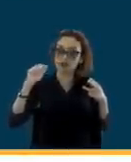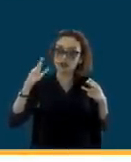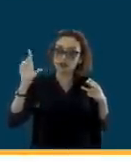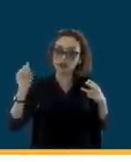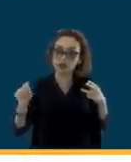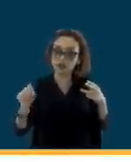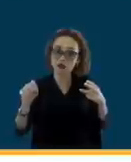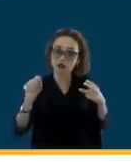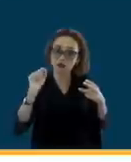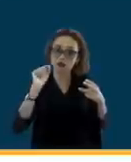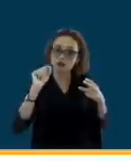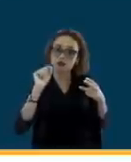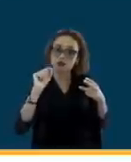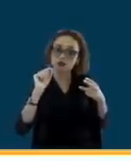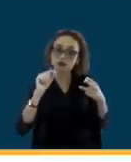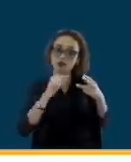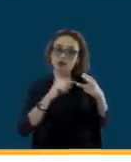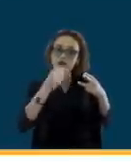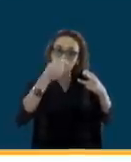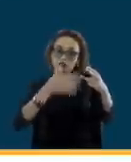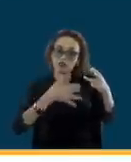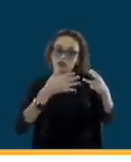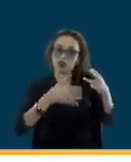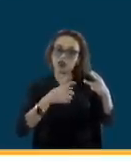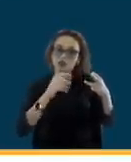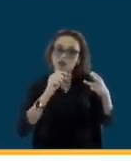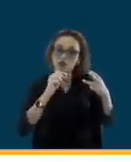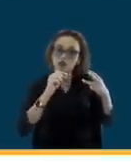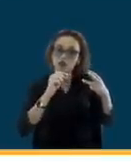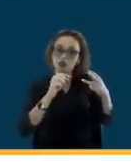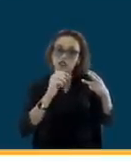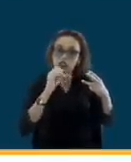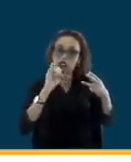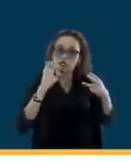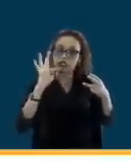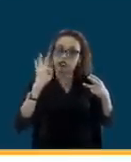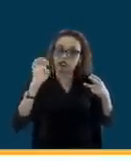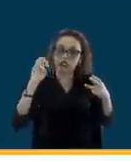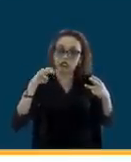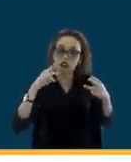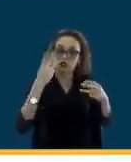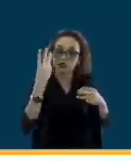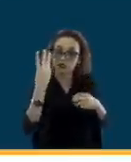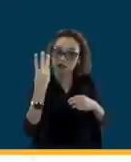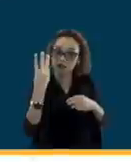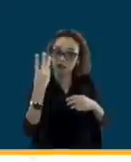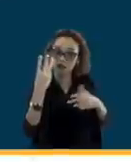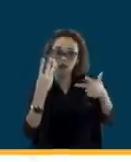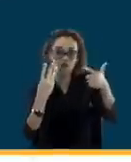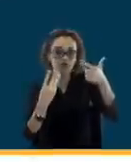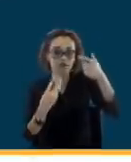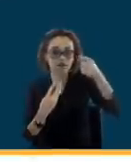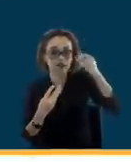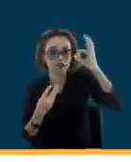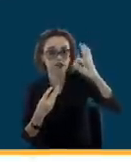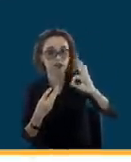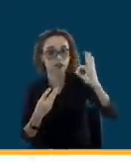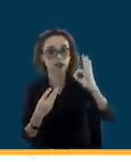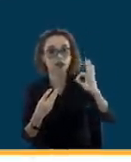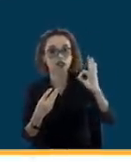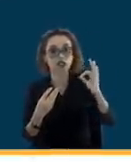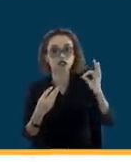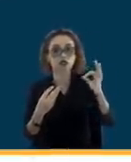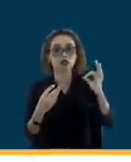um componente discricionário, que é no item 3, e que fica com 20%, com um patamar mínimo de